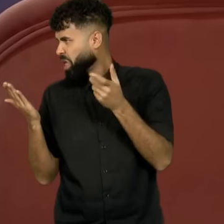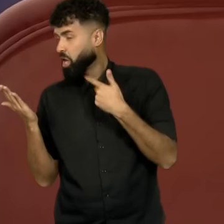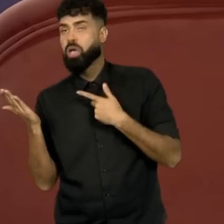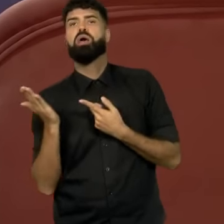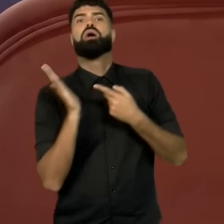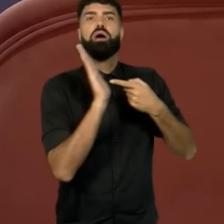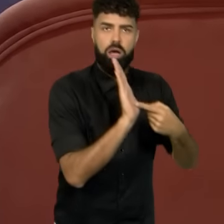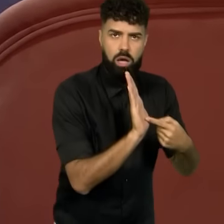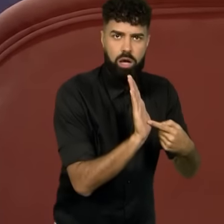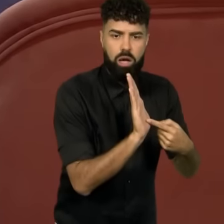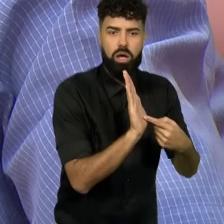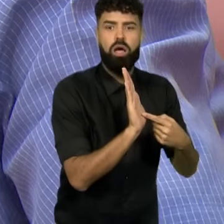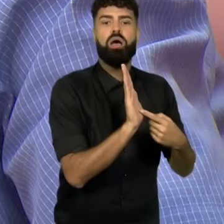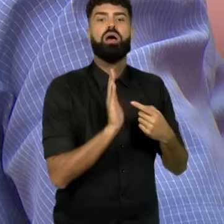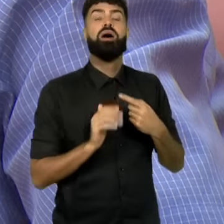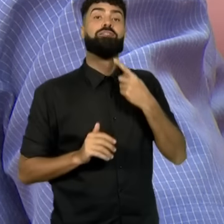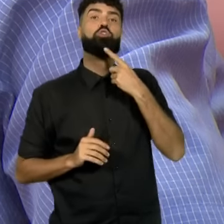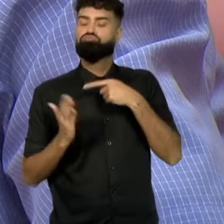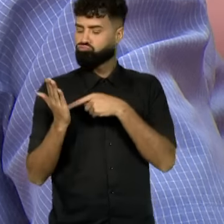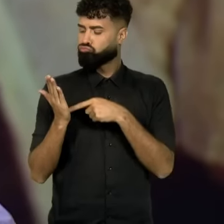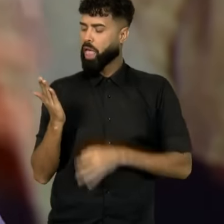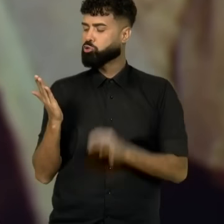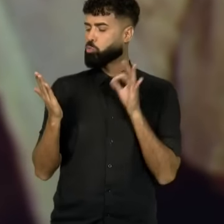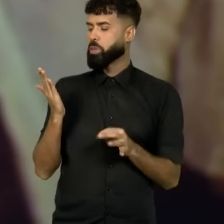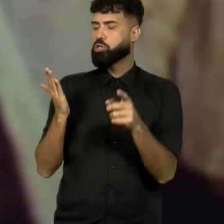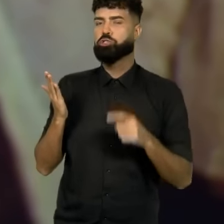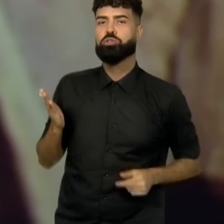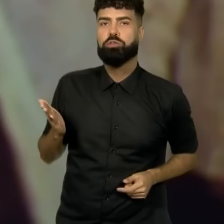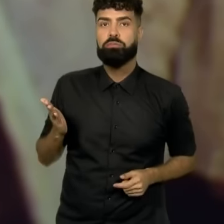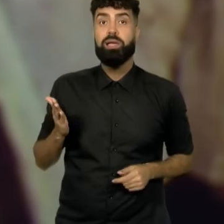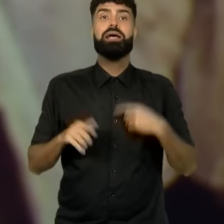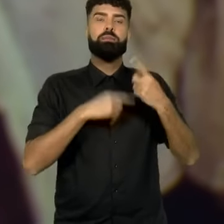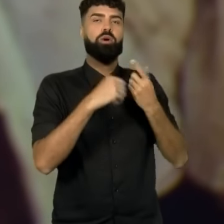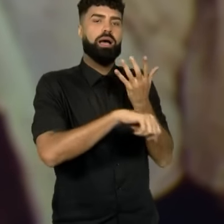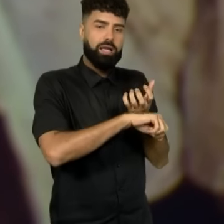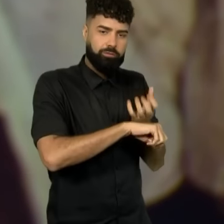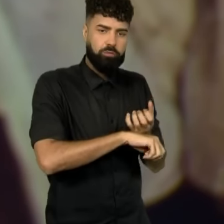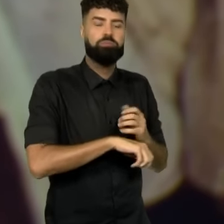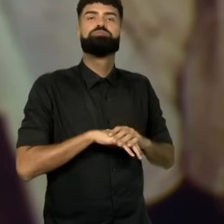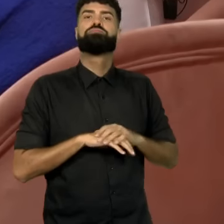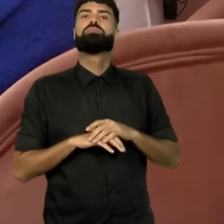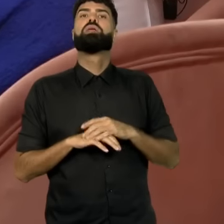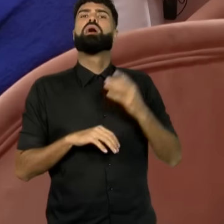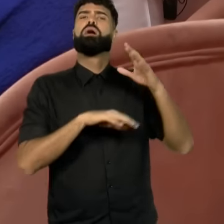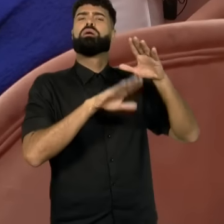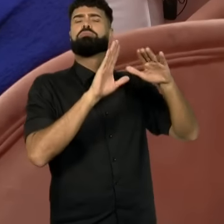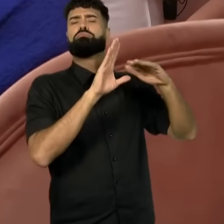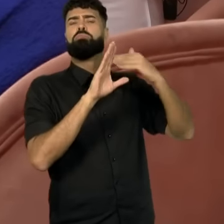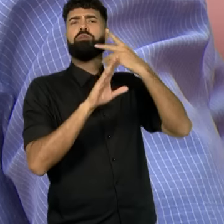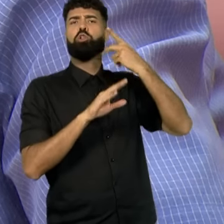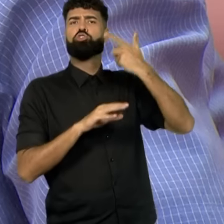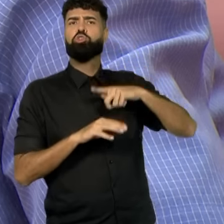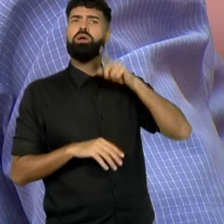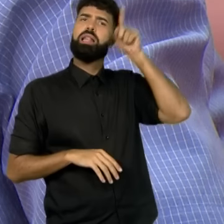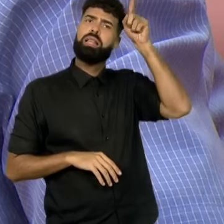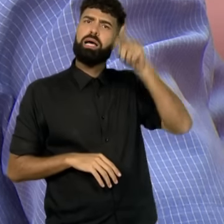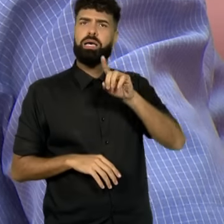ele voltou e voltou. Aí ele falou assim, é isso mesmo. Aí estou gravado, vem outro recado, tem que ir lá no